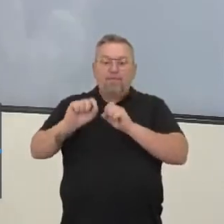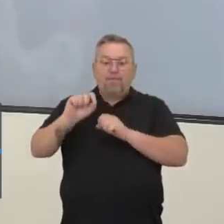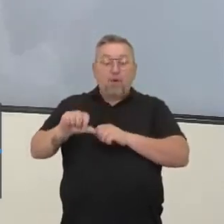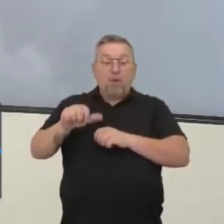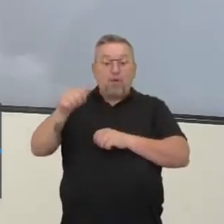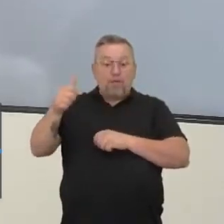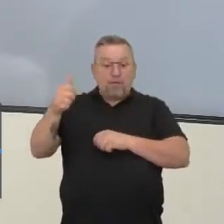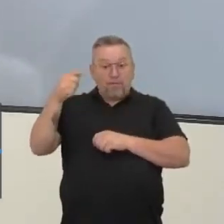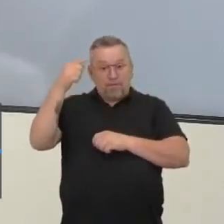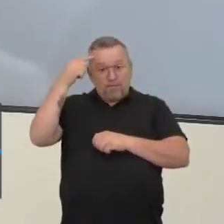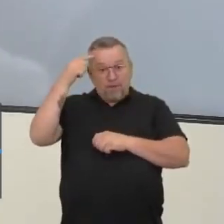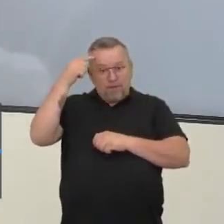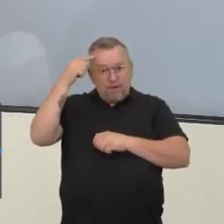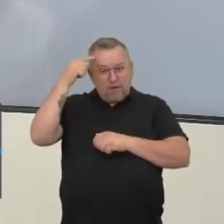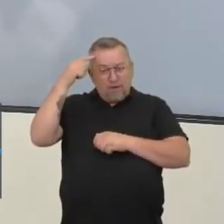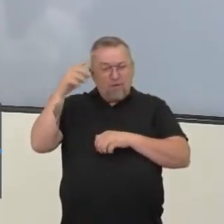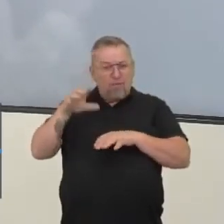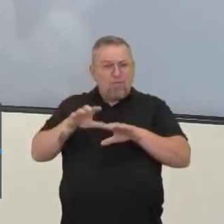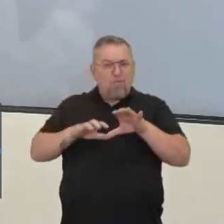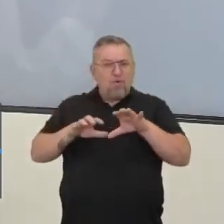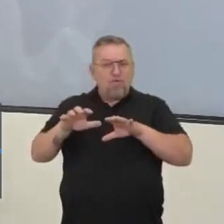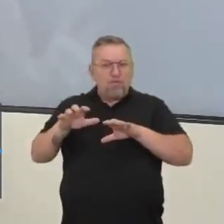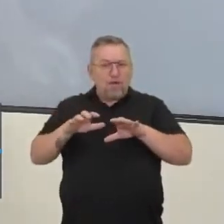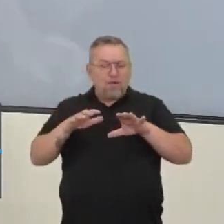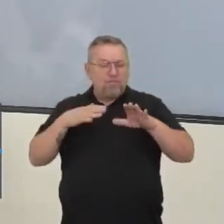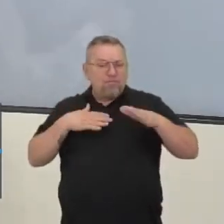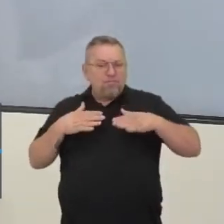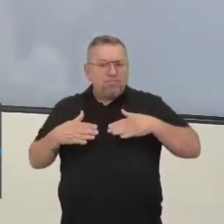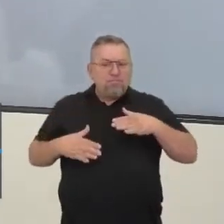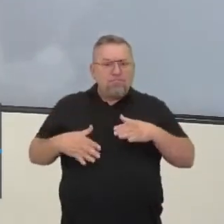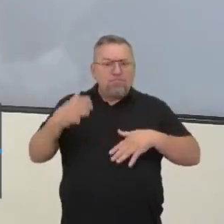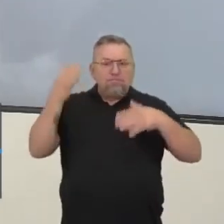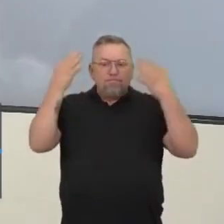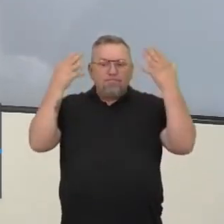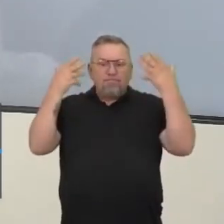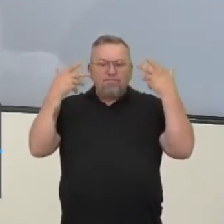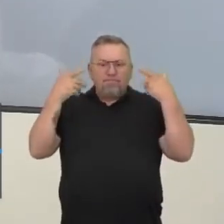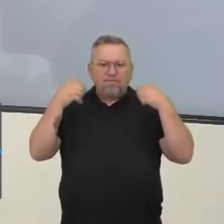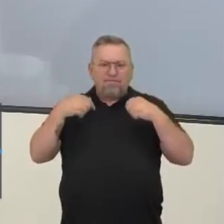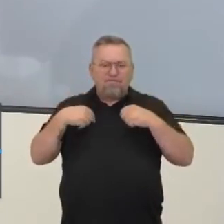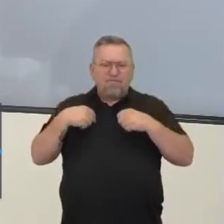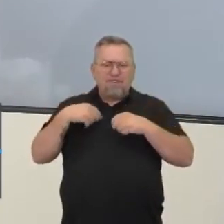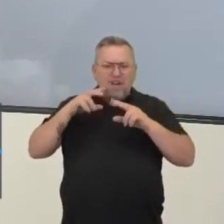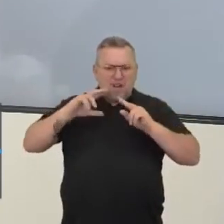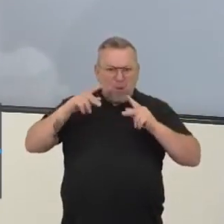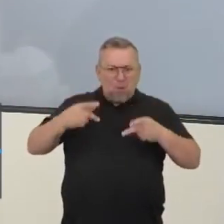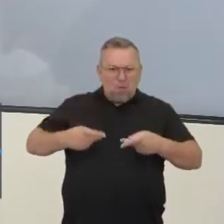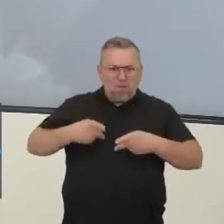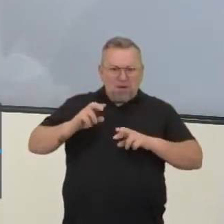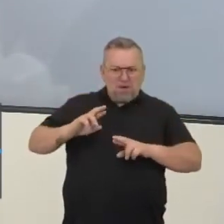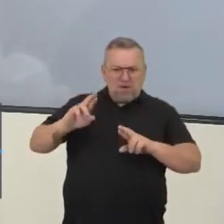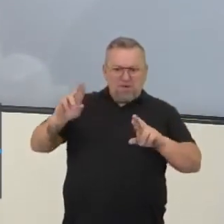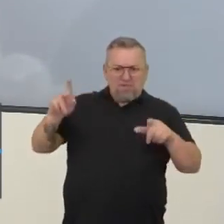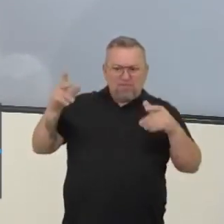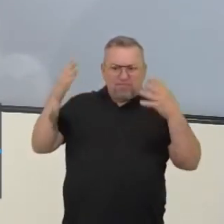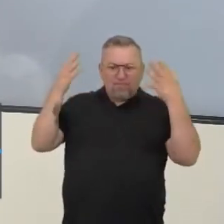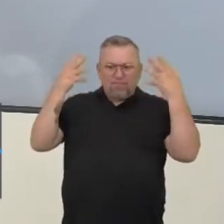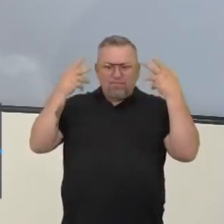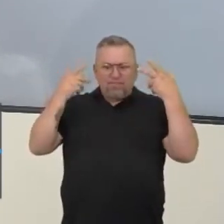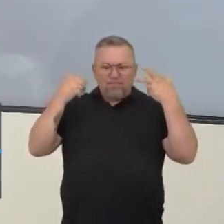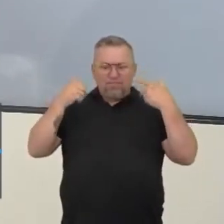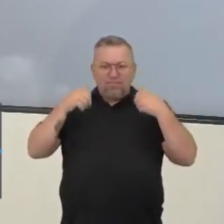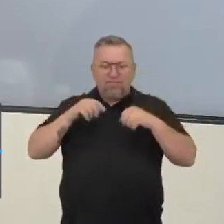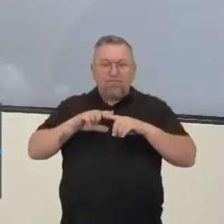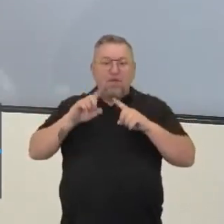gente refletir sobre o movimento nos animais, né? Será que a gente tem muita diferença? Né, vocês vão aprender aí mais para frente, quando vocês forem